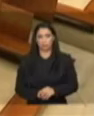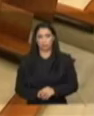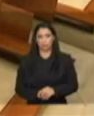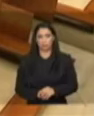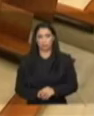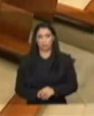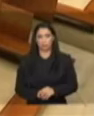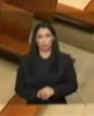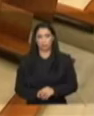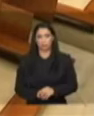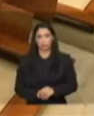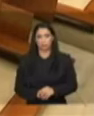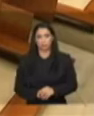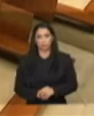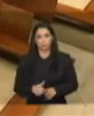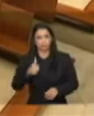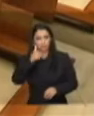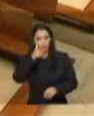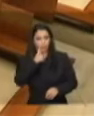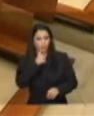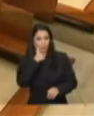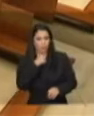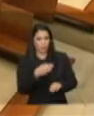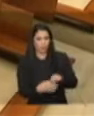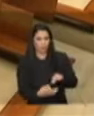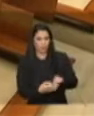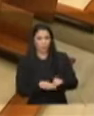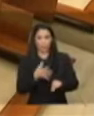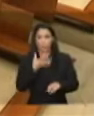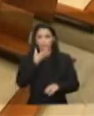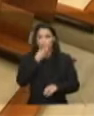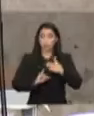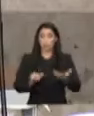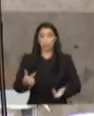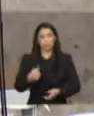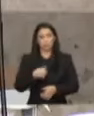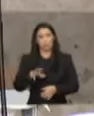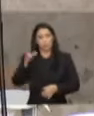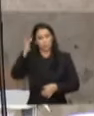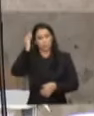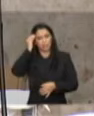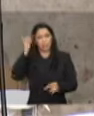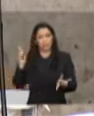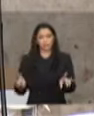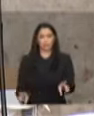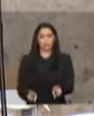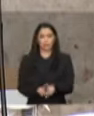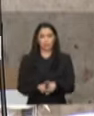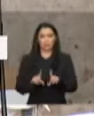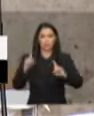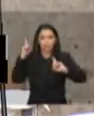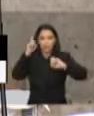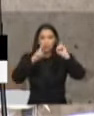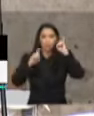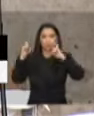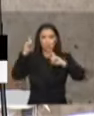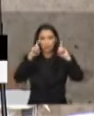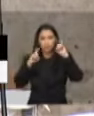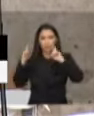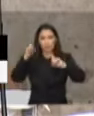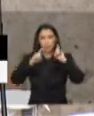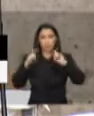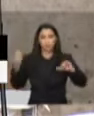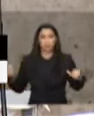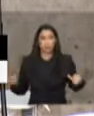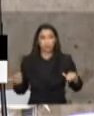aprimorar o processo de Transparência das de relator louvável preocupação do Congresso